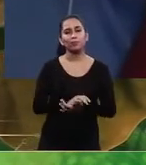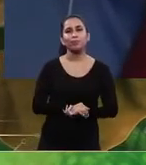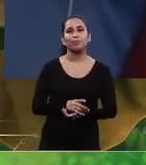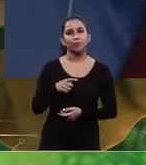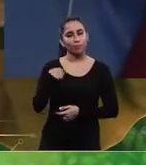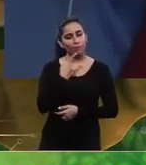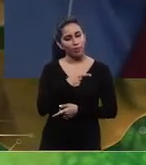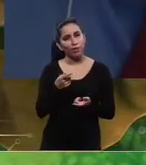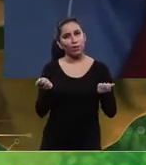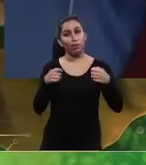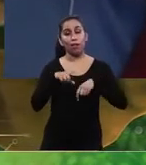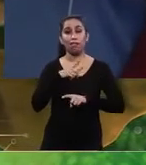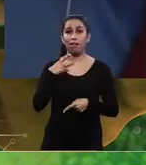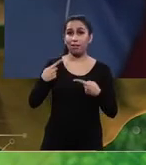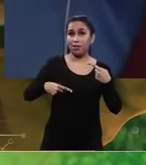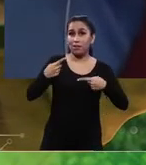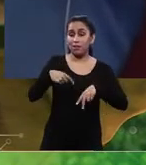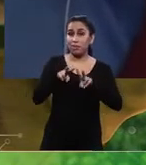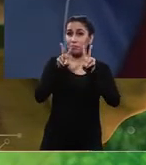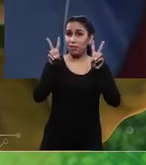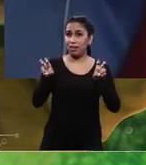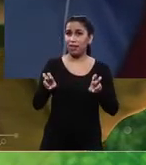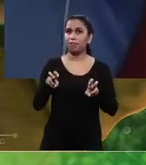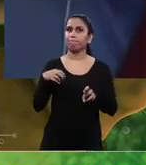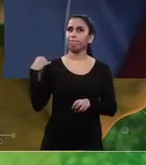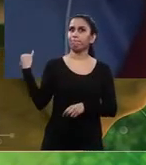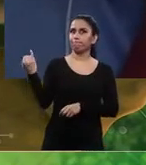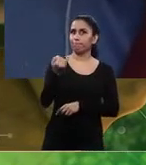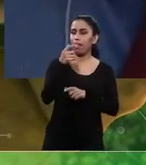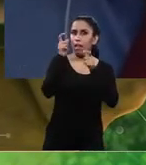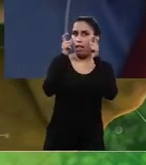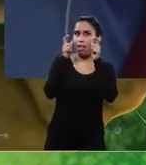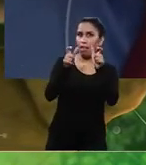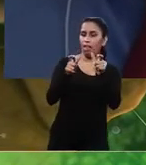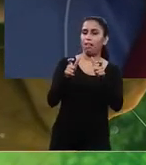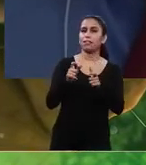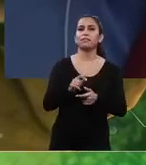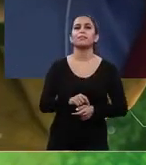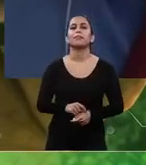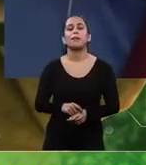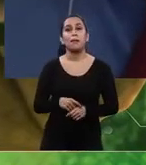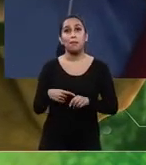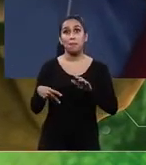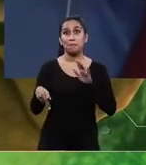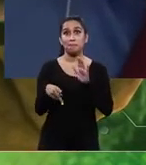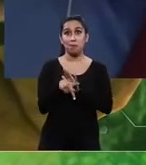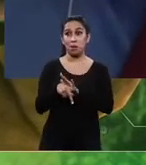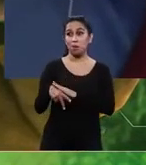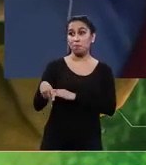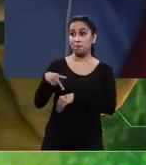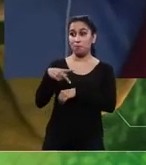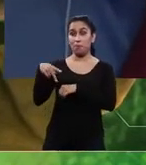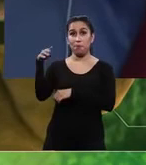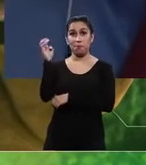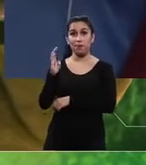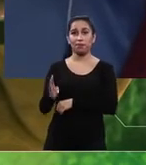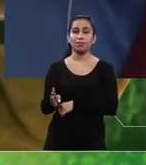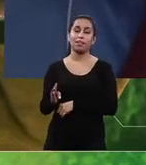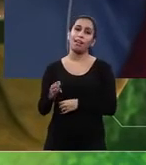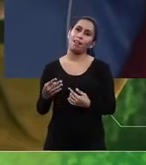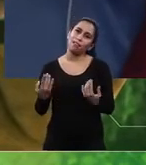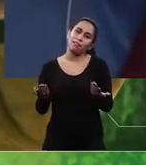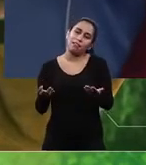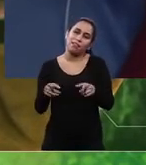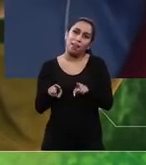possamos estar debatendo assuntos que são de interesses fundamentais da nação brasileira e,